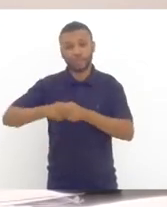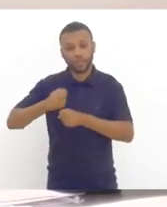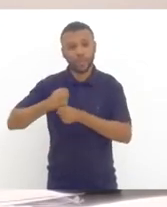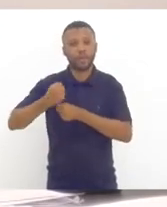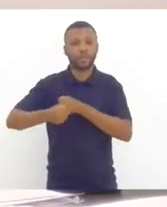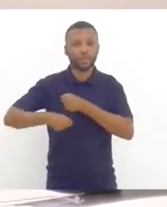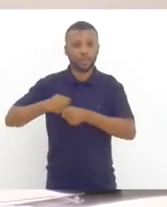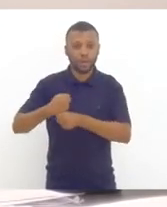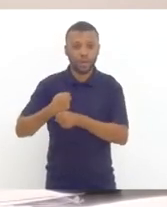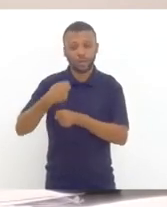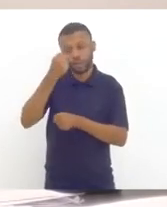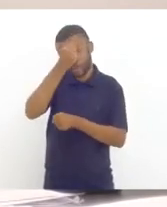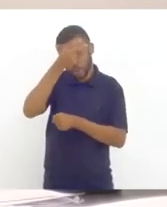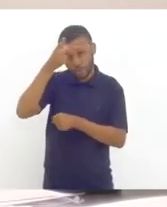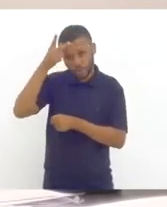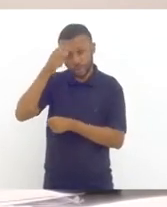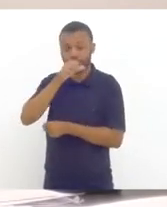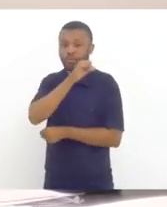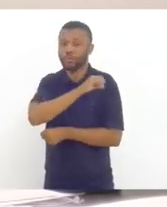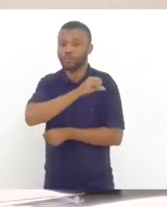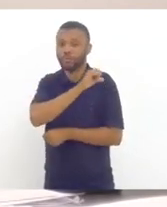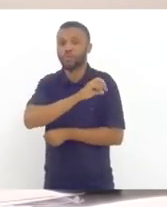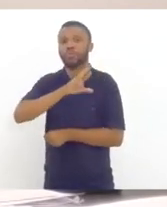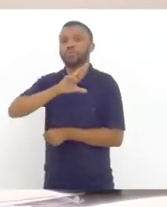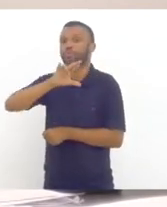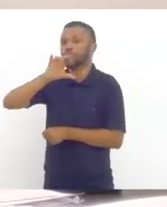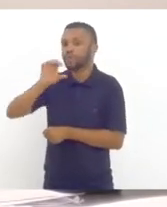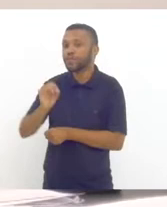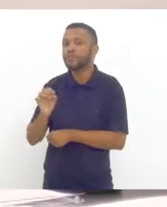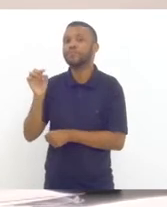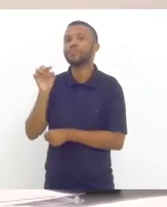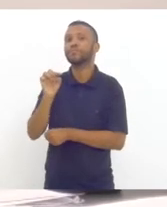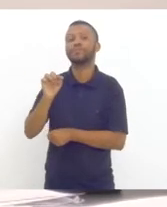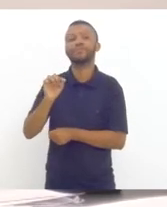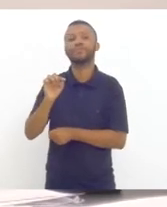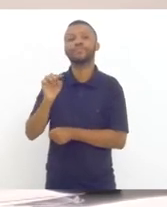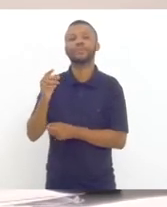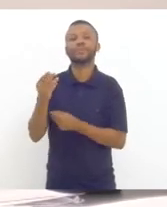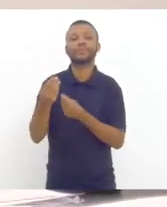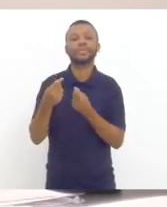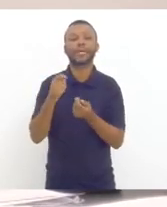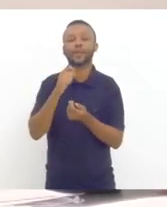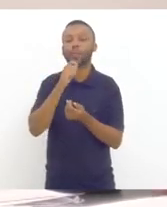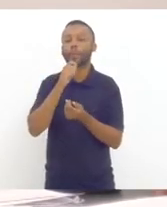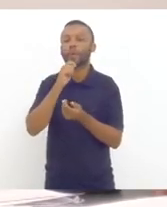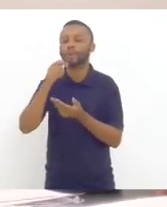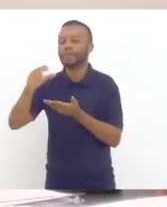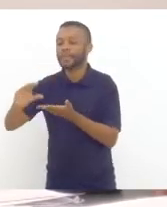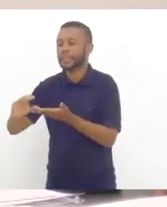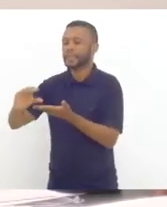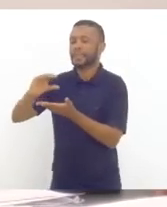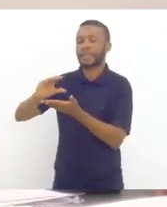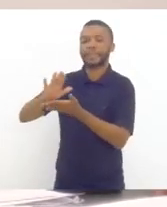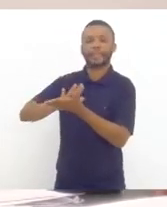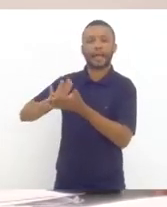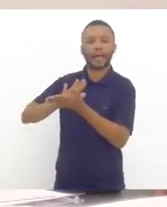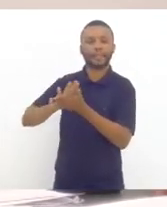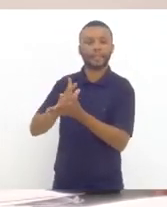que o município do Rio de Janeiro ficou sem receber este valor, que